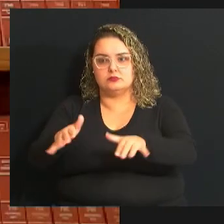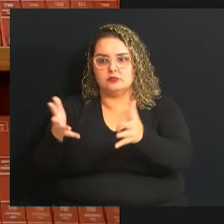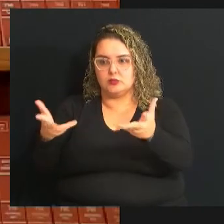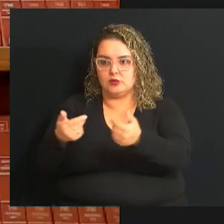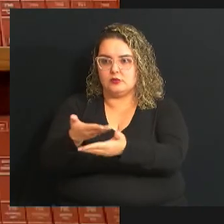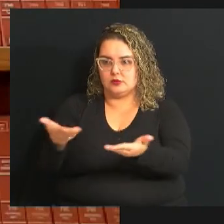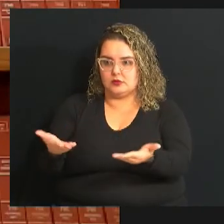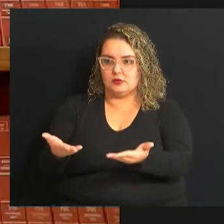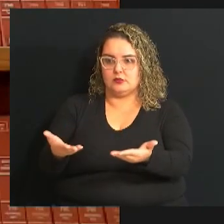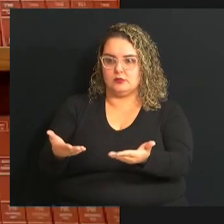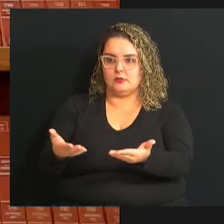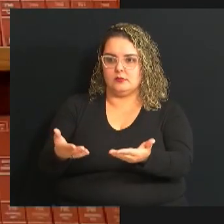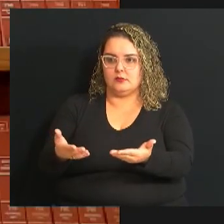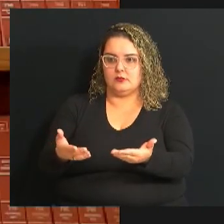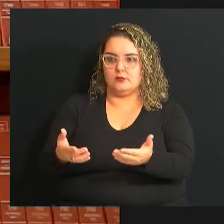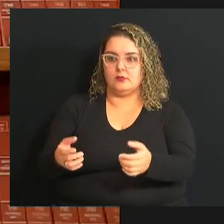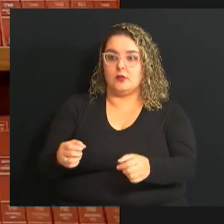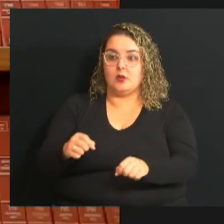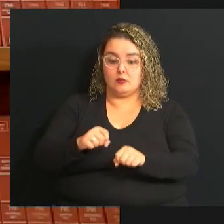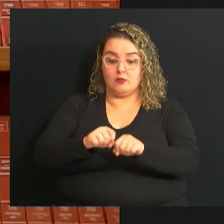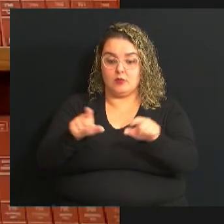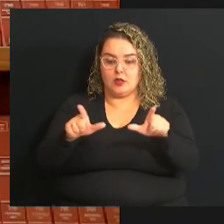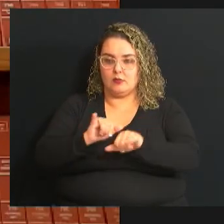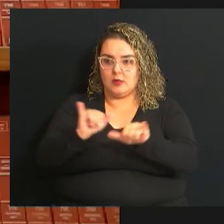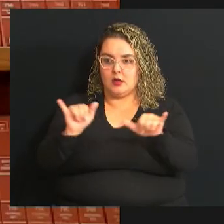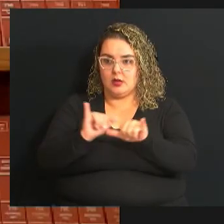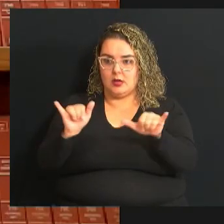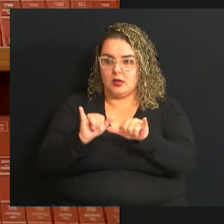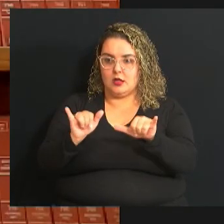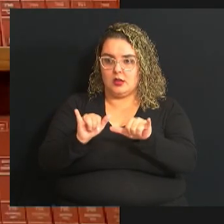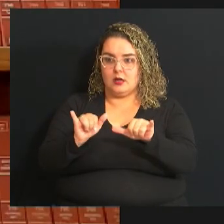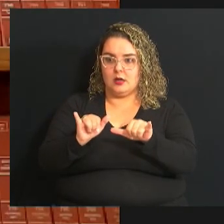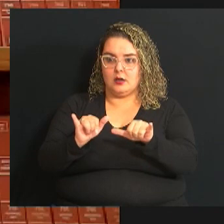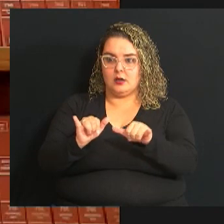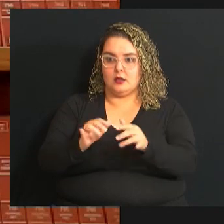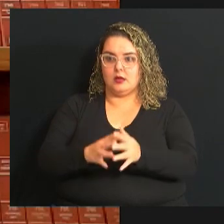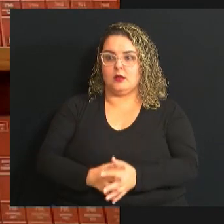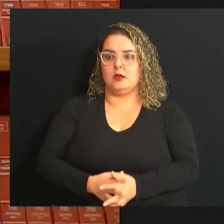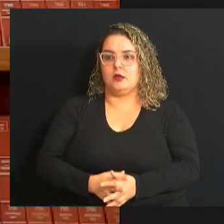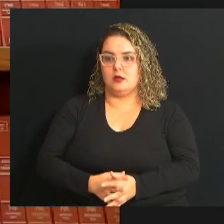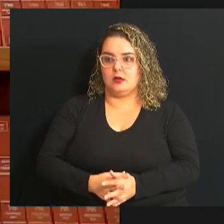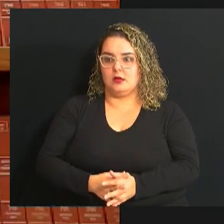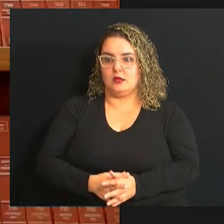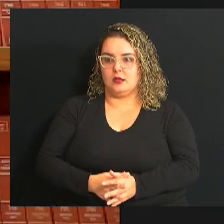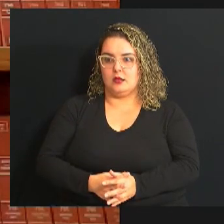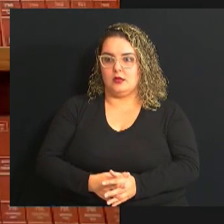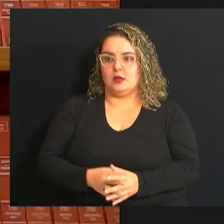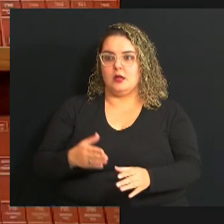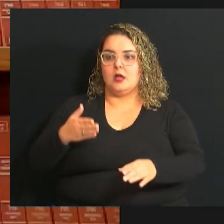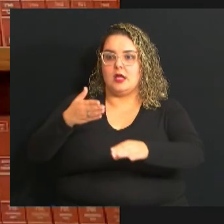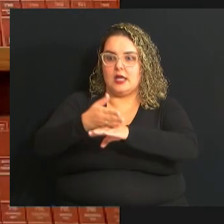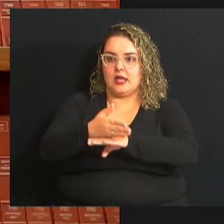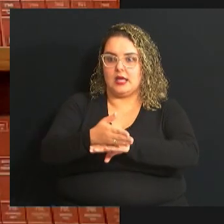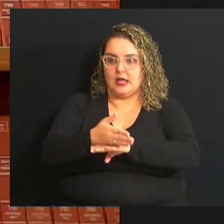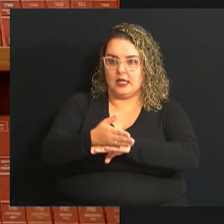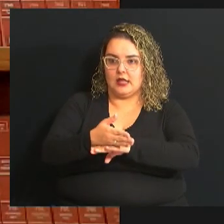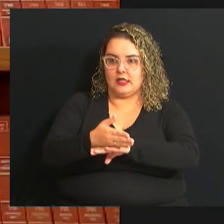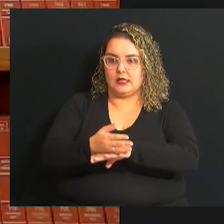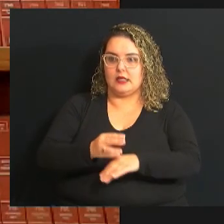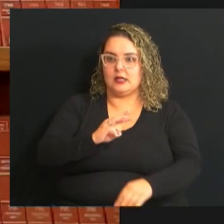de que o produto acabou no estoque. Isso não pode, é uma afronta ao Código de Defesa do Consumidor,